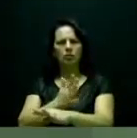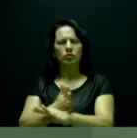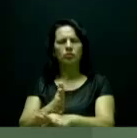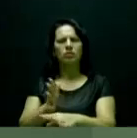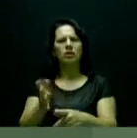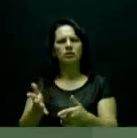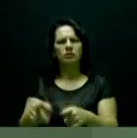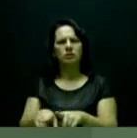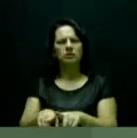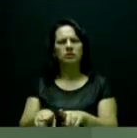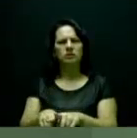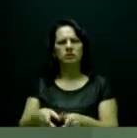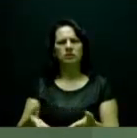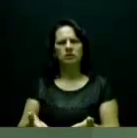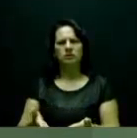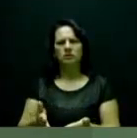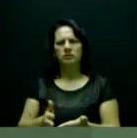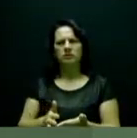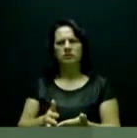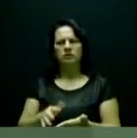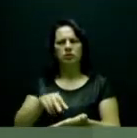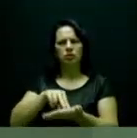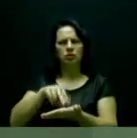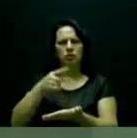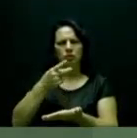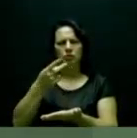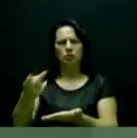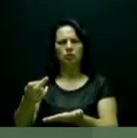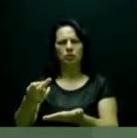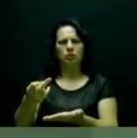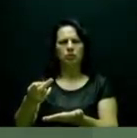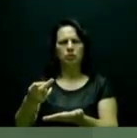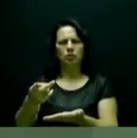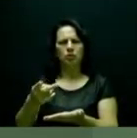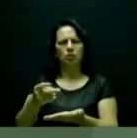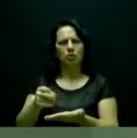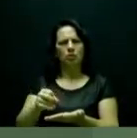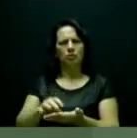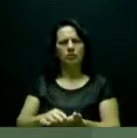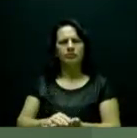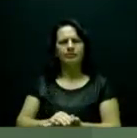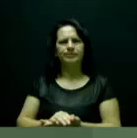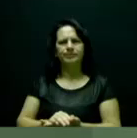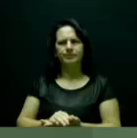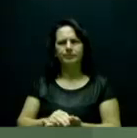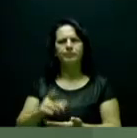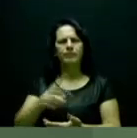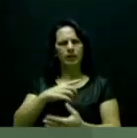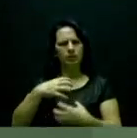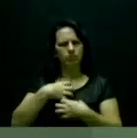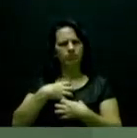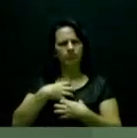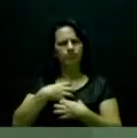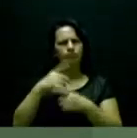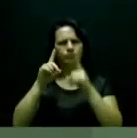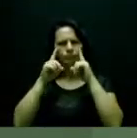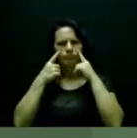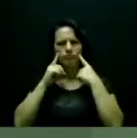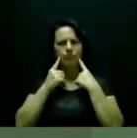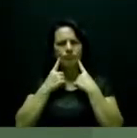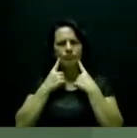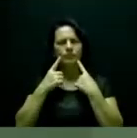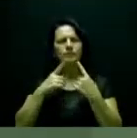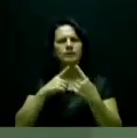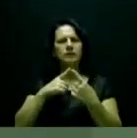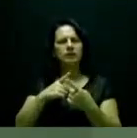sem nenhuma covardia. Eu não venho aqui dizer que eu sou um super-herói. Nós também temos sentimentos. Nós choramos, nós